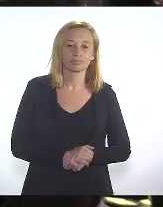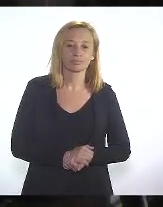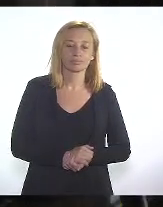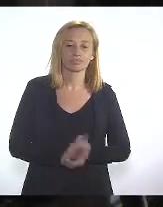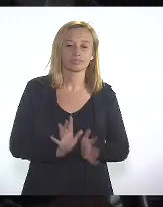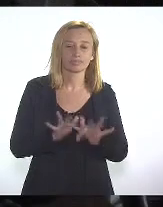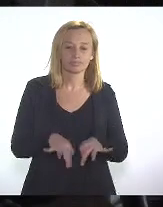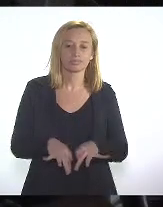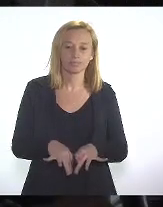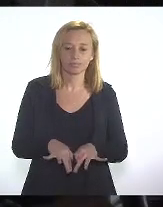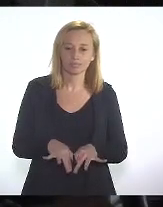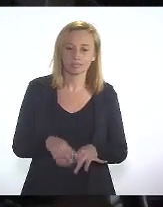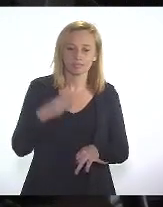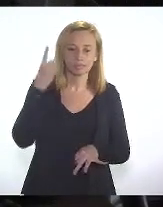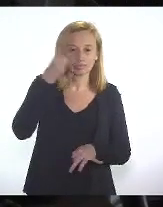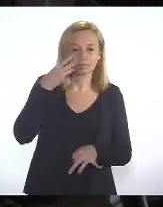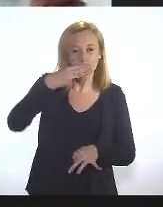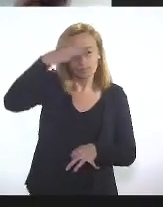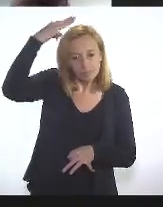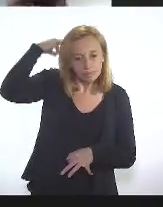Forma final, deputado Márcio.